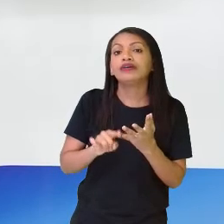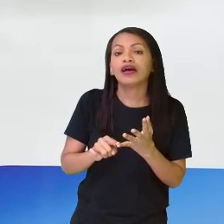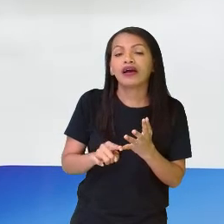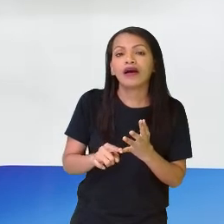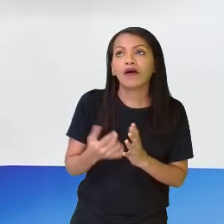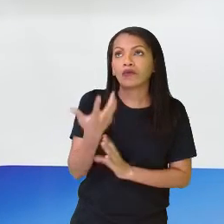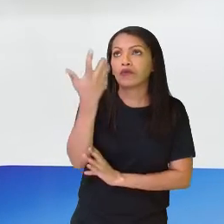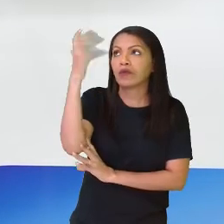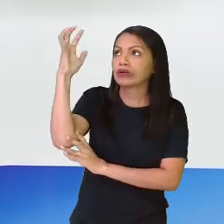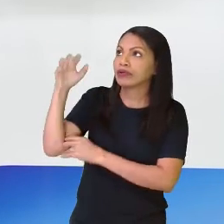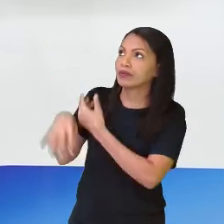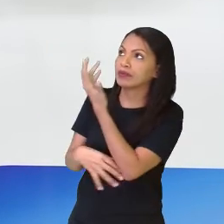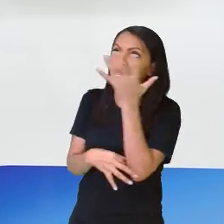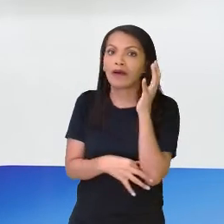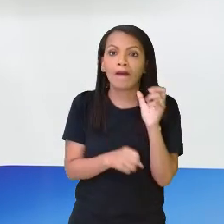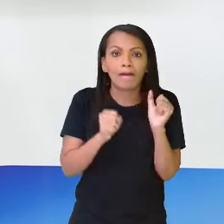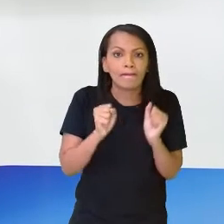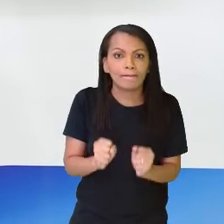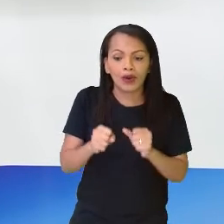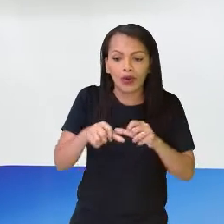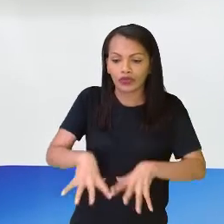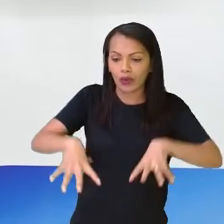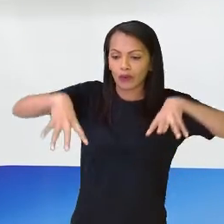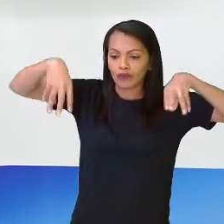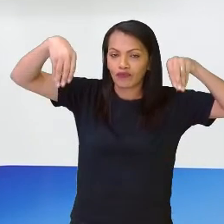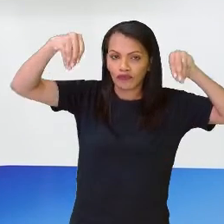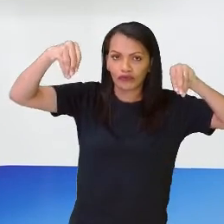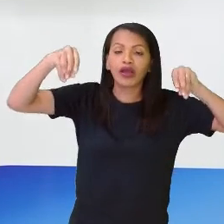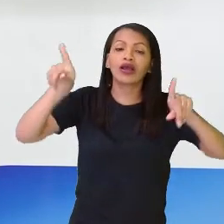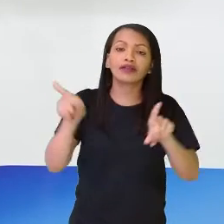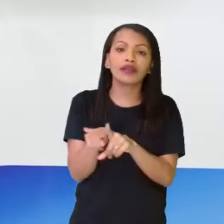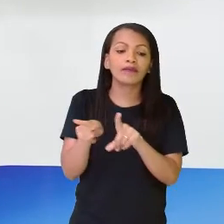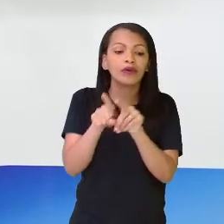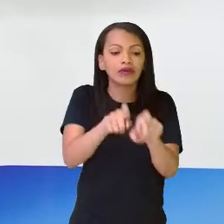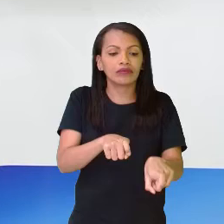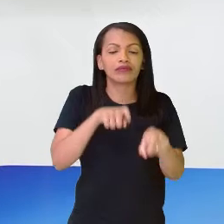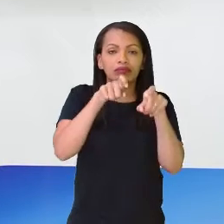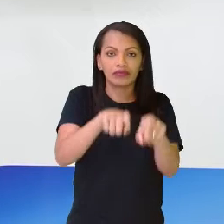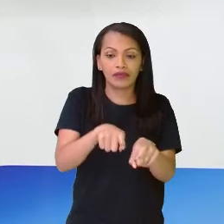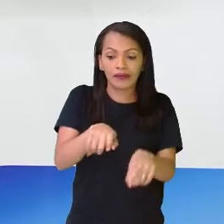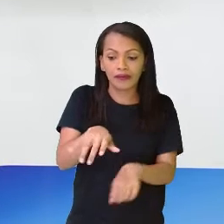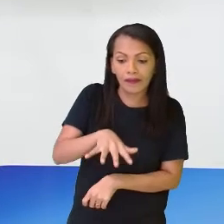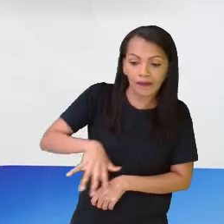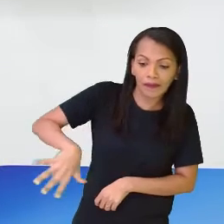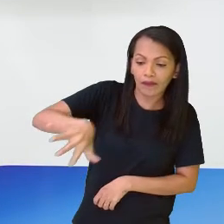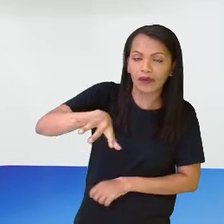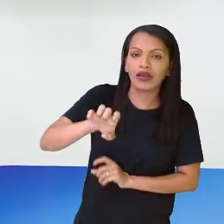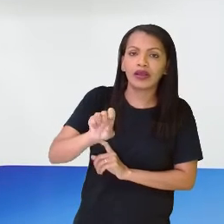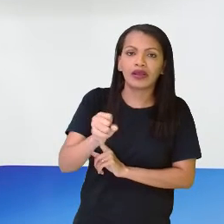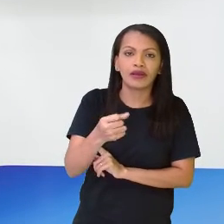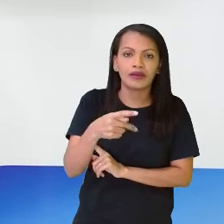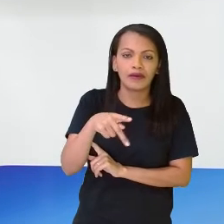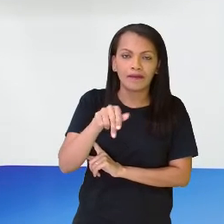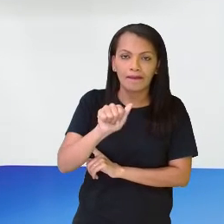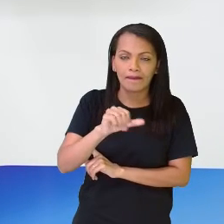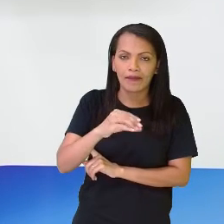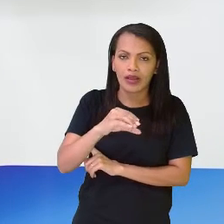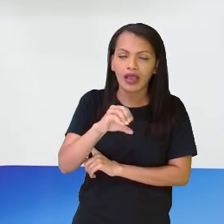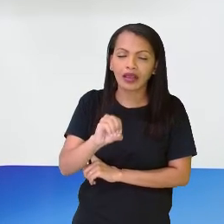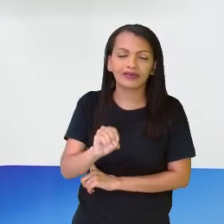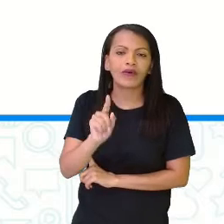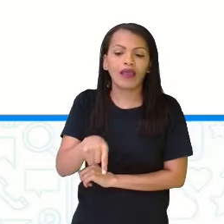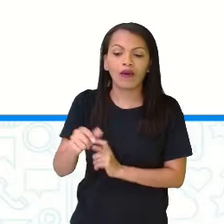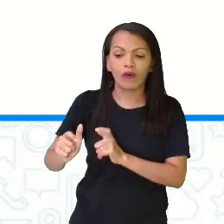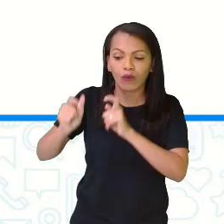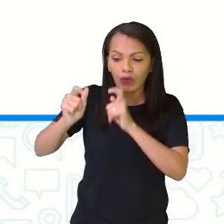num castelo, não é? Numa fazenda, enfim. O espaço é o lugar onde a história vai ser desenrolada. E